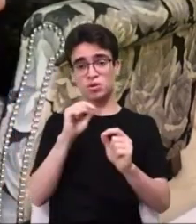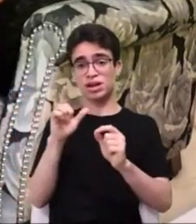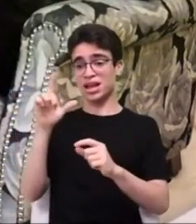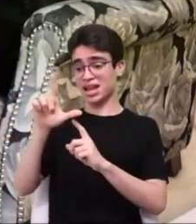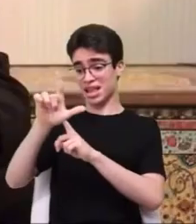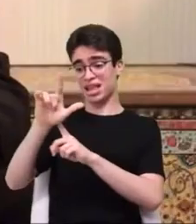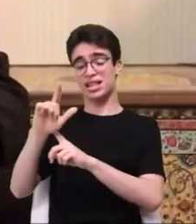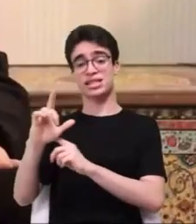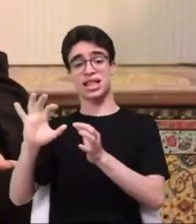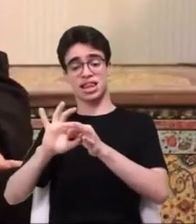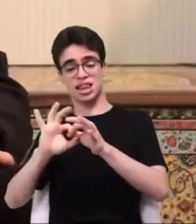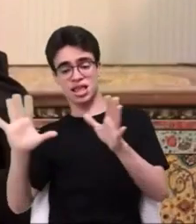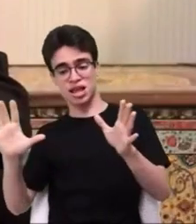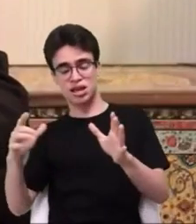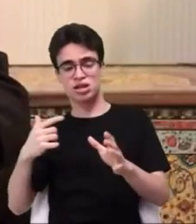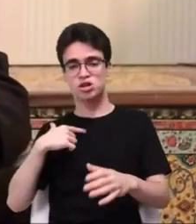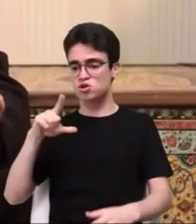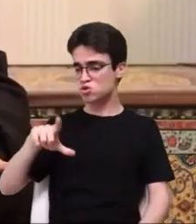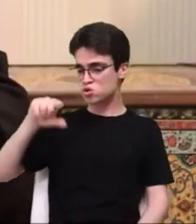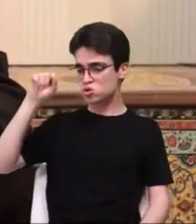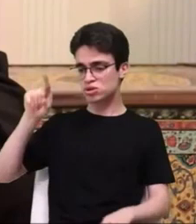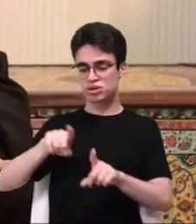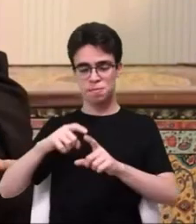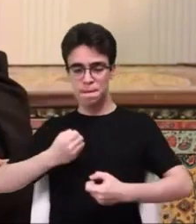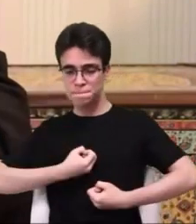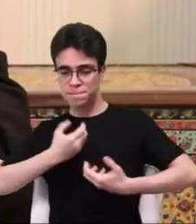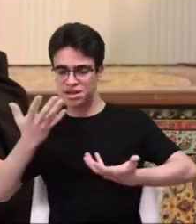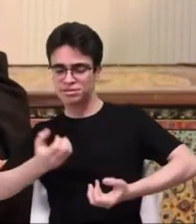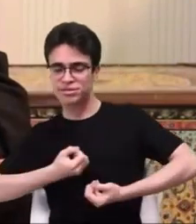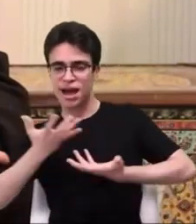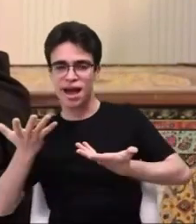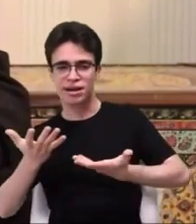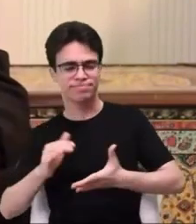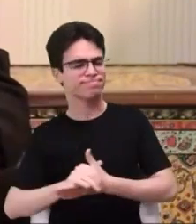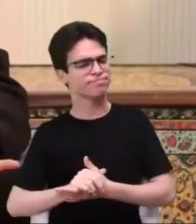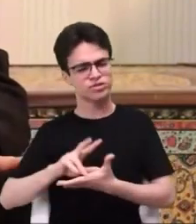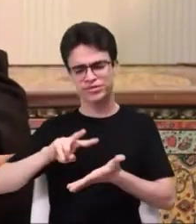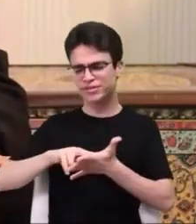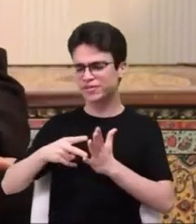liberdade para decidir e se expressar. O que é isso?